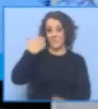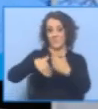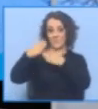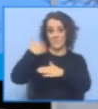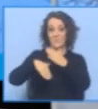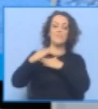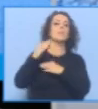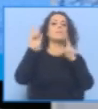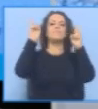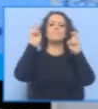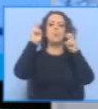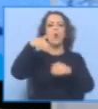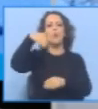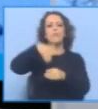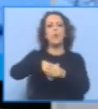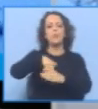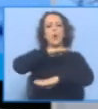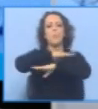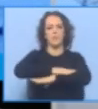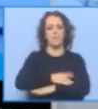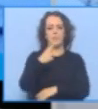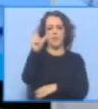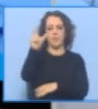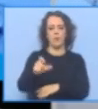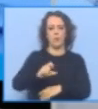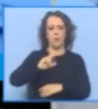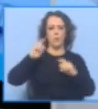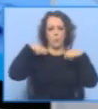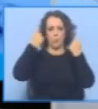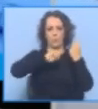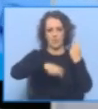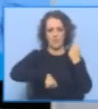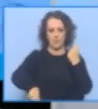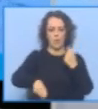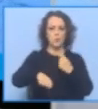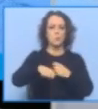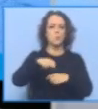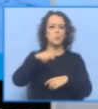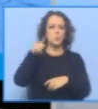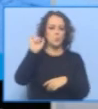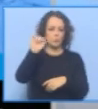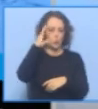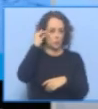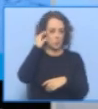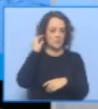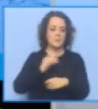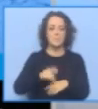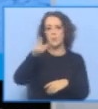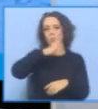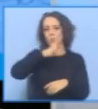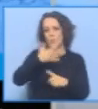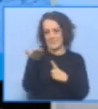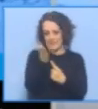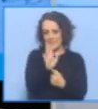voto da obediência, tínhamos um franciscano, um capuchinho suíço, e ele contou-nos este